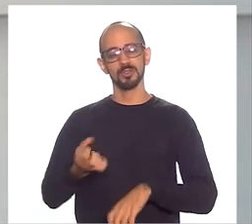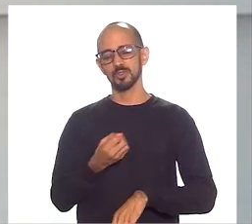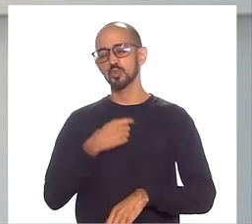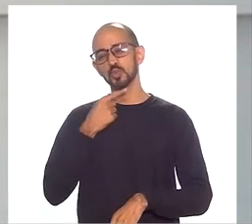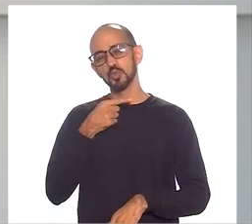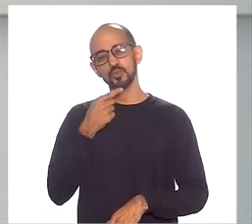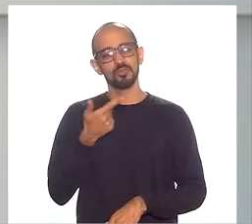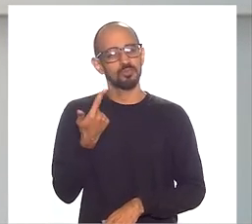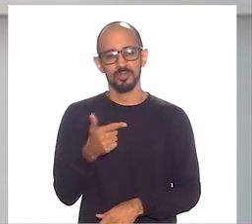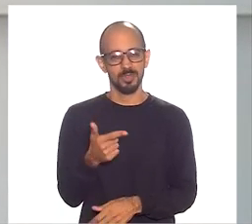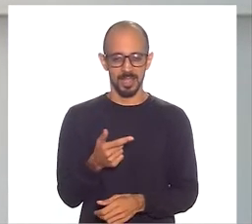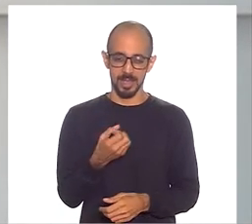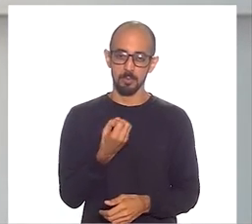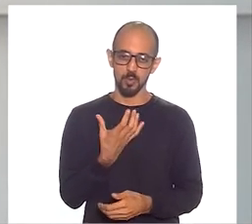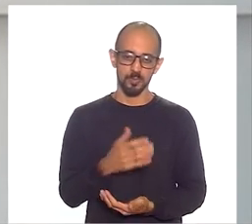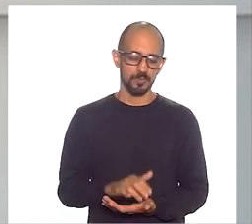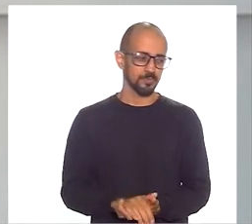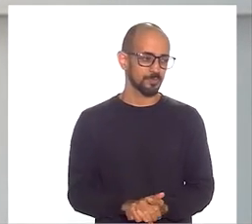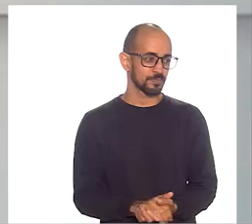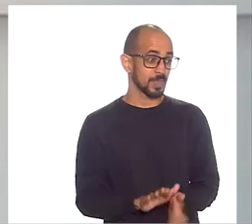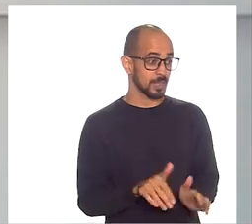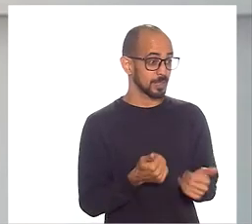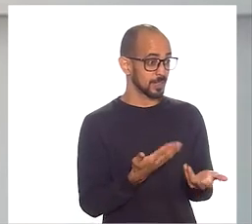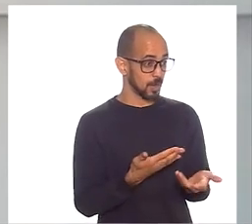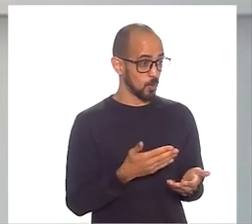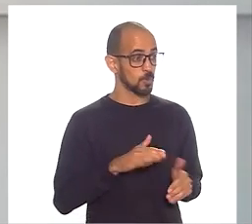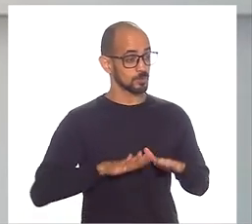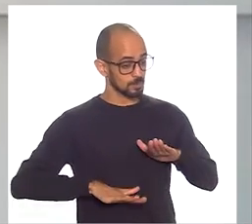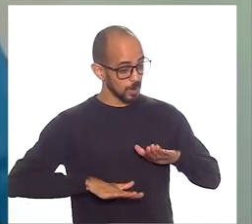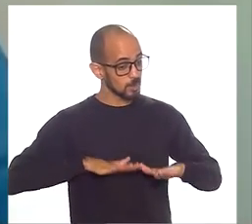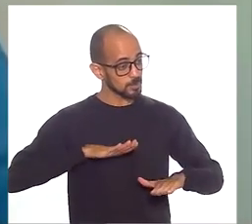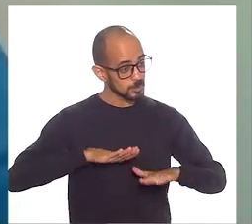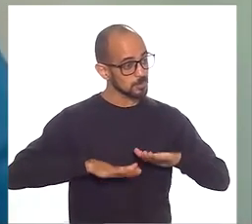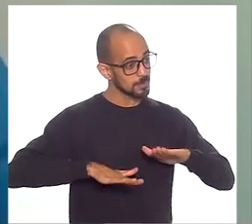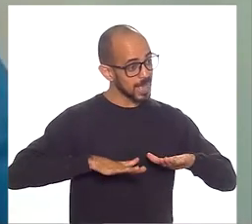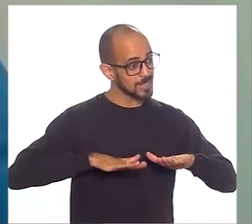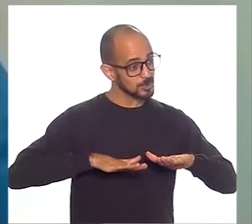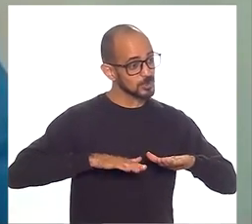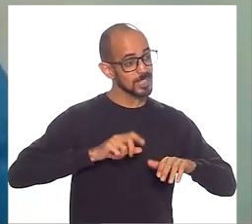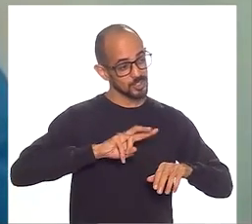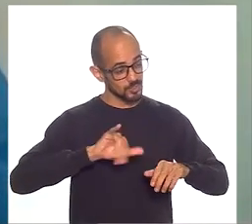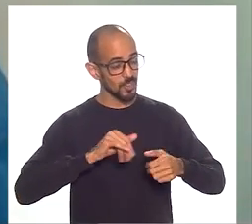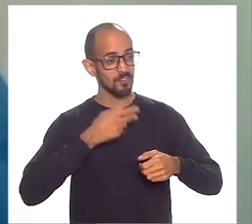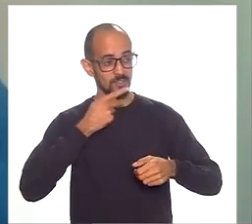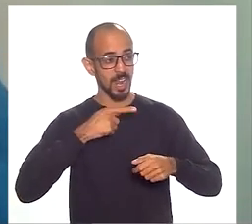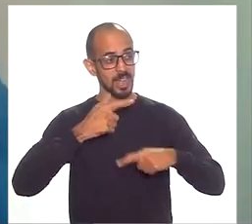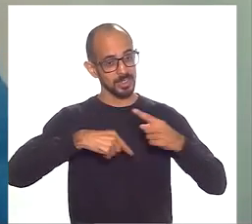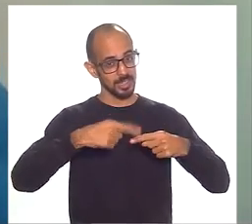dúvida, é extremamente grandioso. Os próximos passos a gente vai falar no